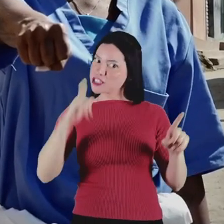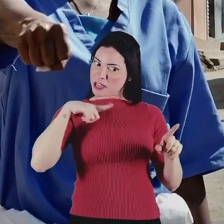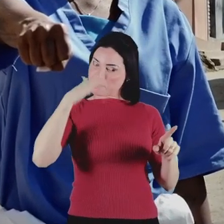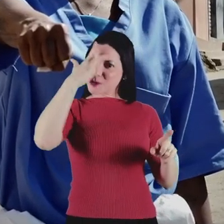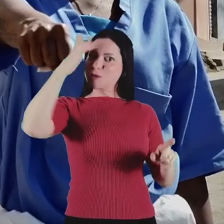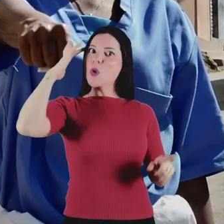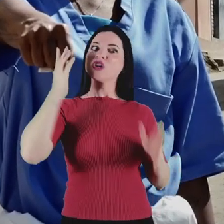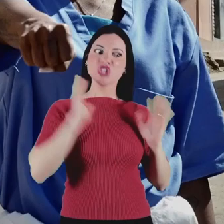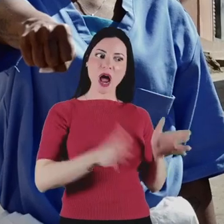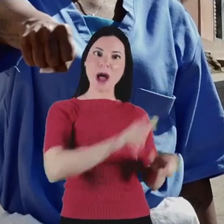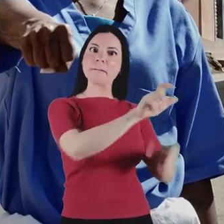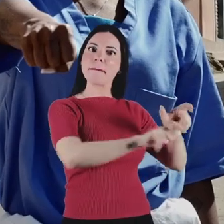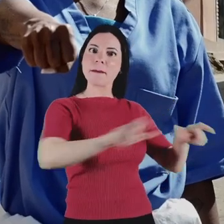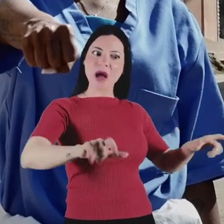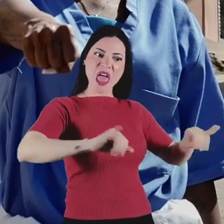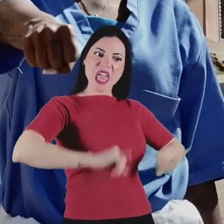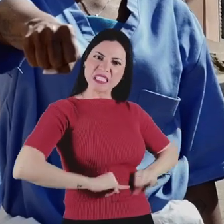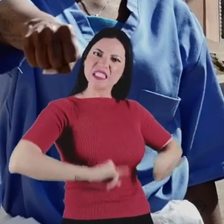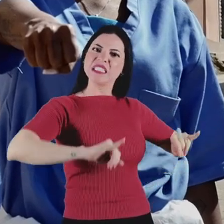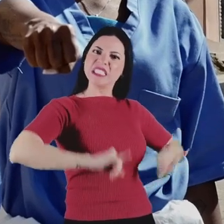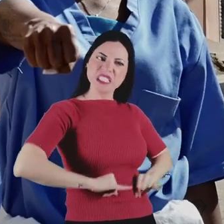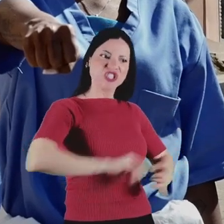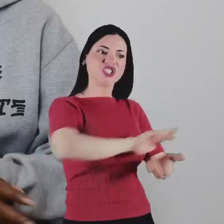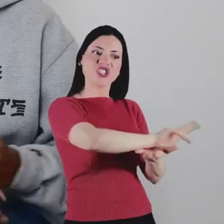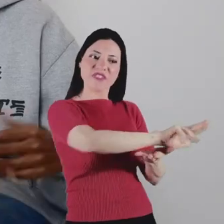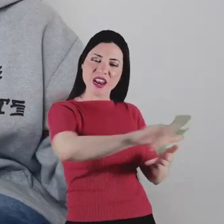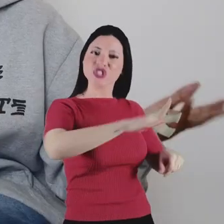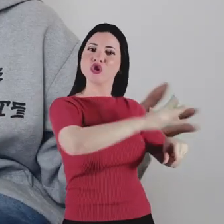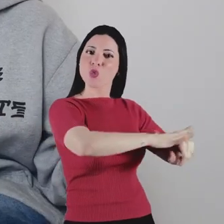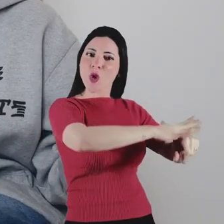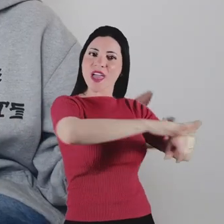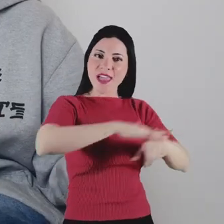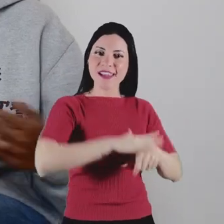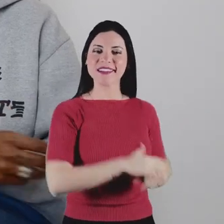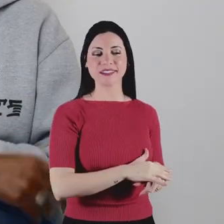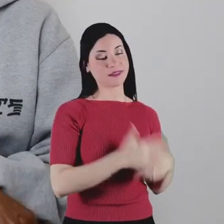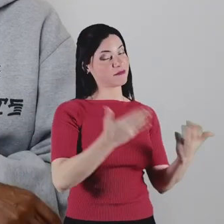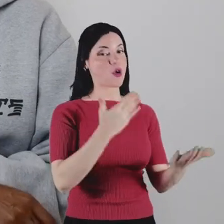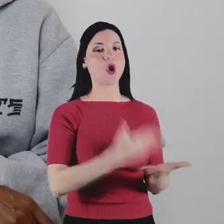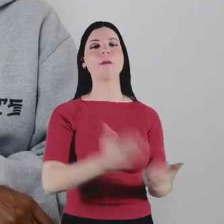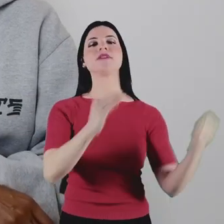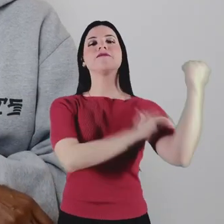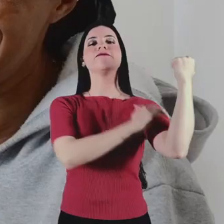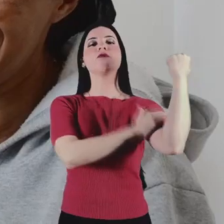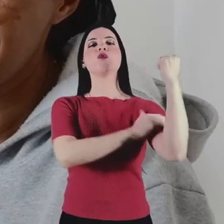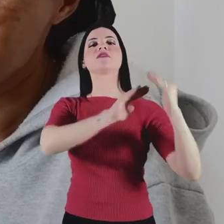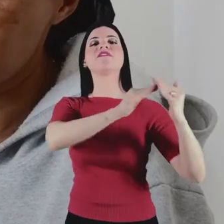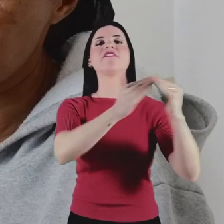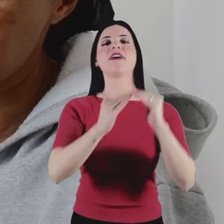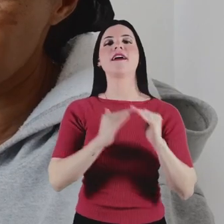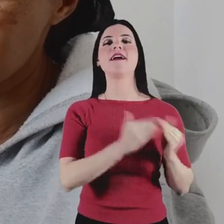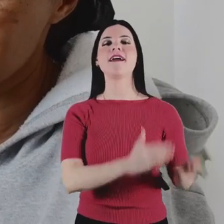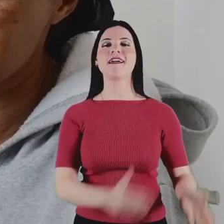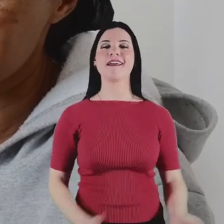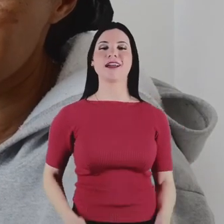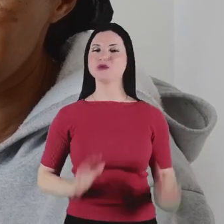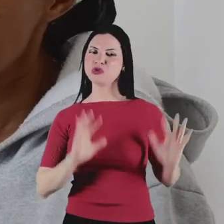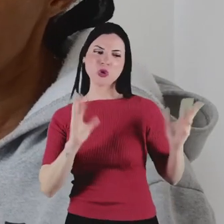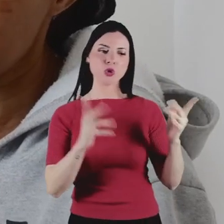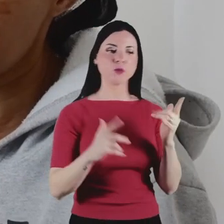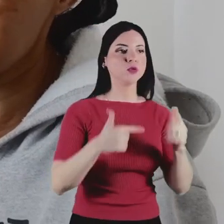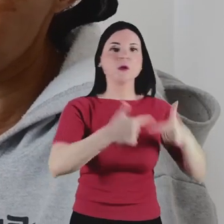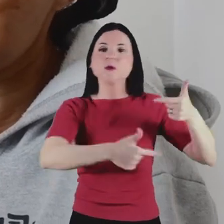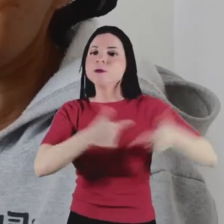vem resistindo aí a diversas pandemias, gente. E aí vem a coisa de favela, né? Todo mundo